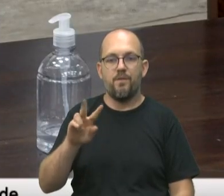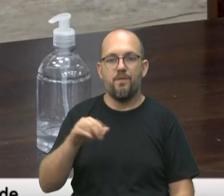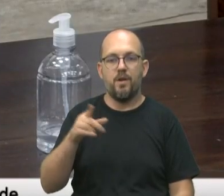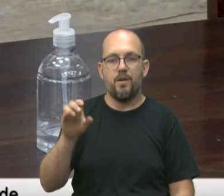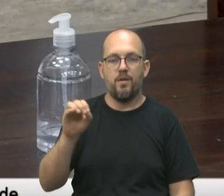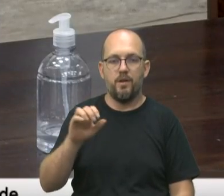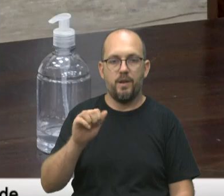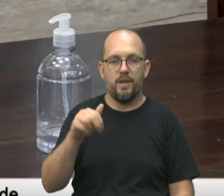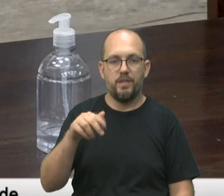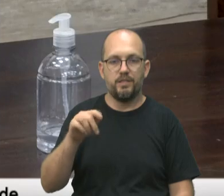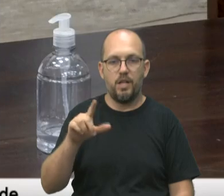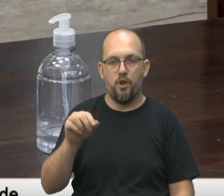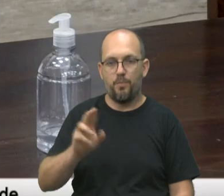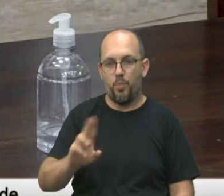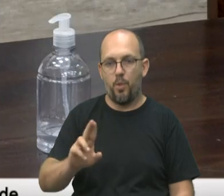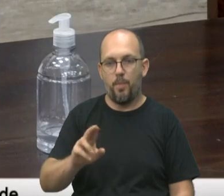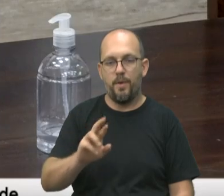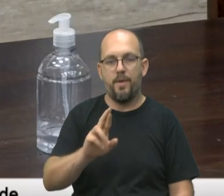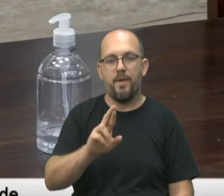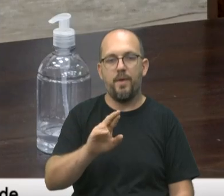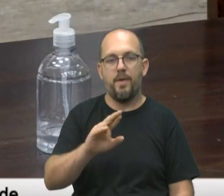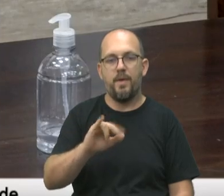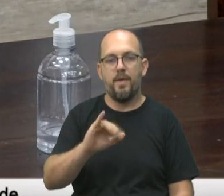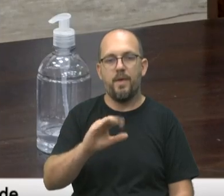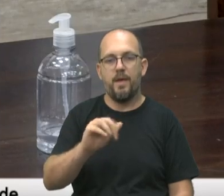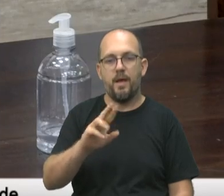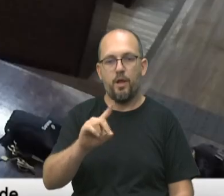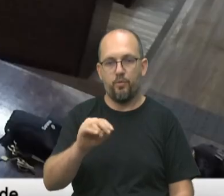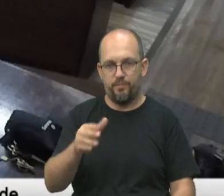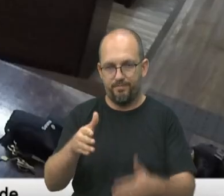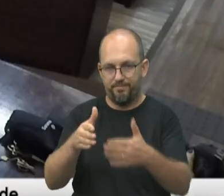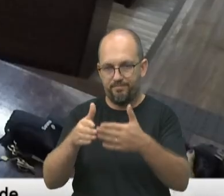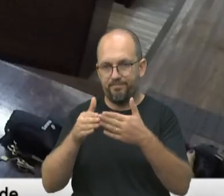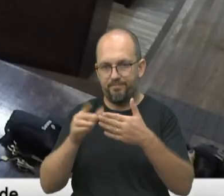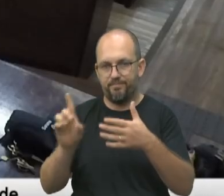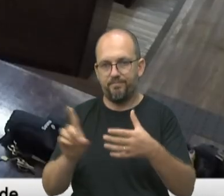Ângelo, Ricardo de Almeida Guarnieri. Por favor, professor.